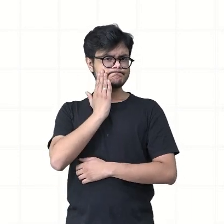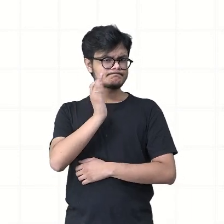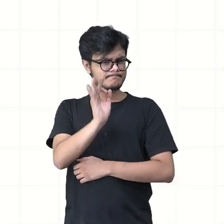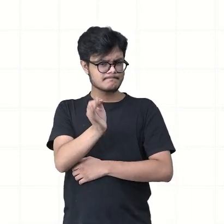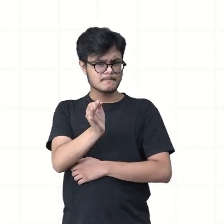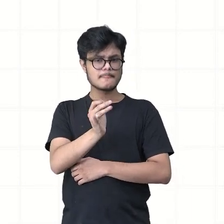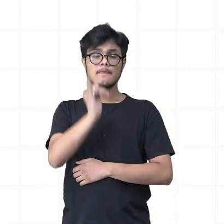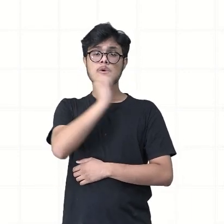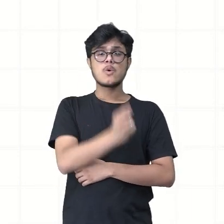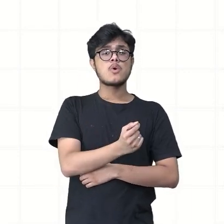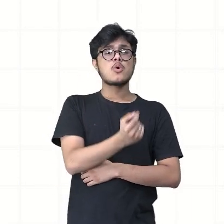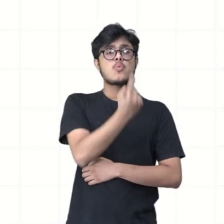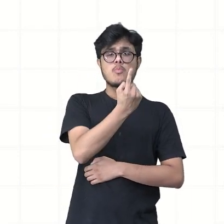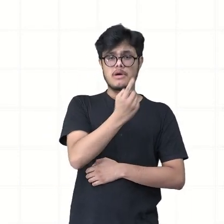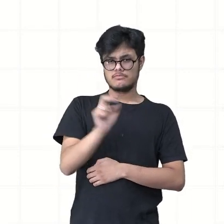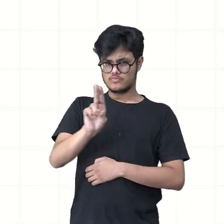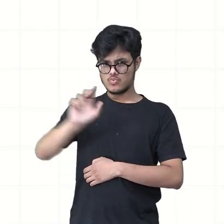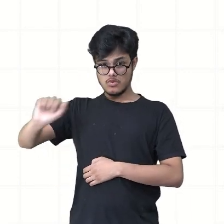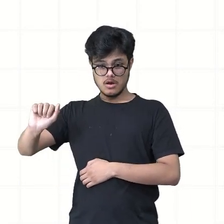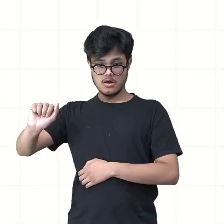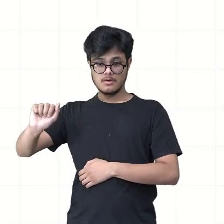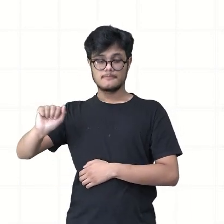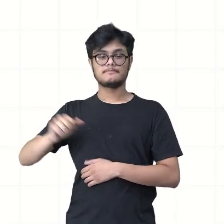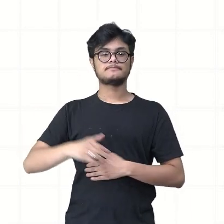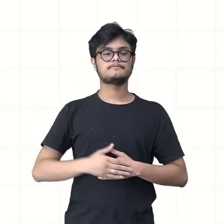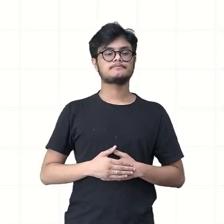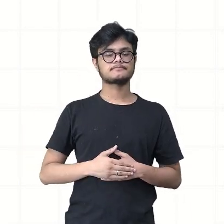uma unidade